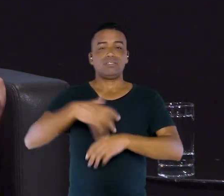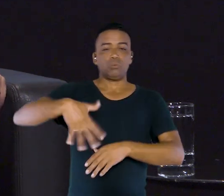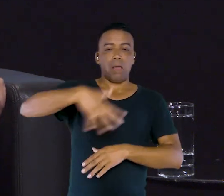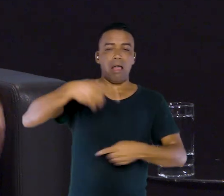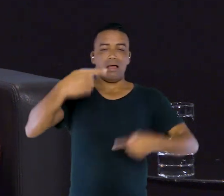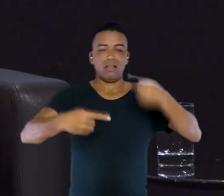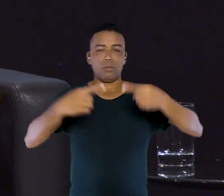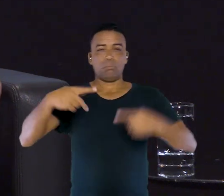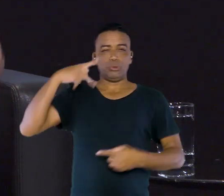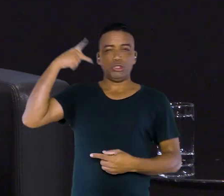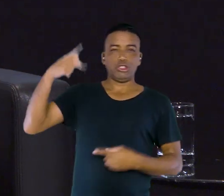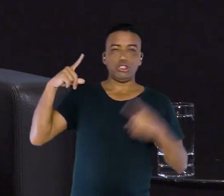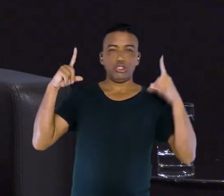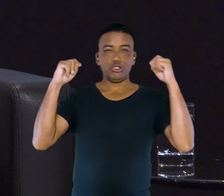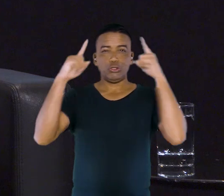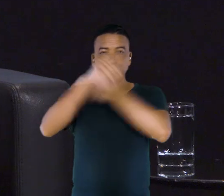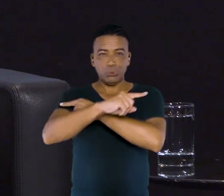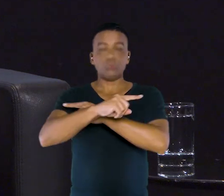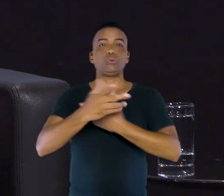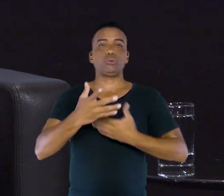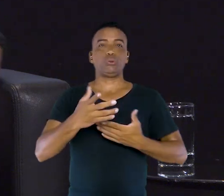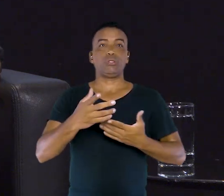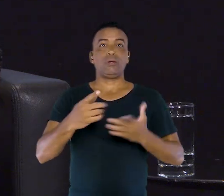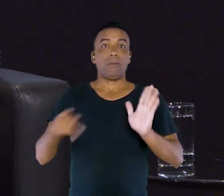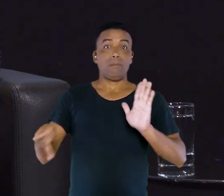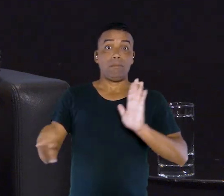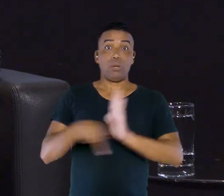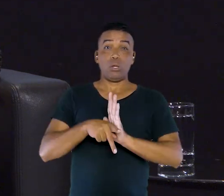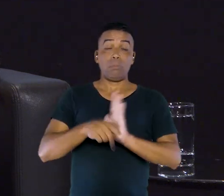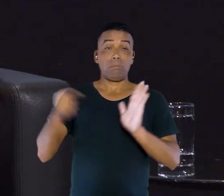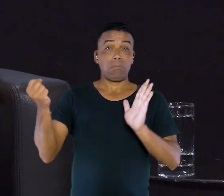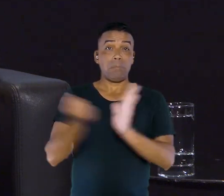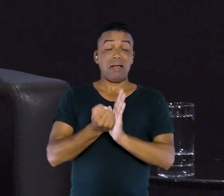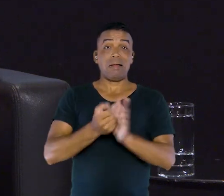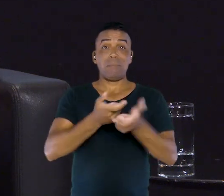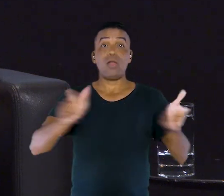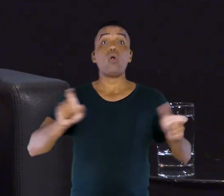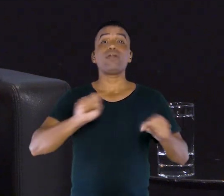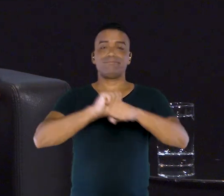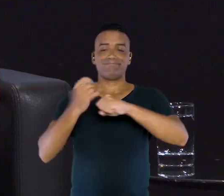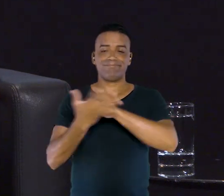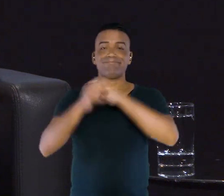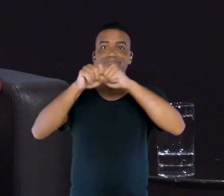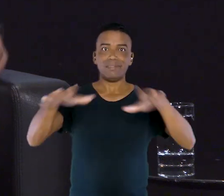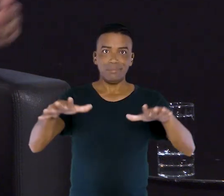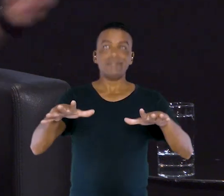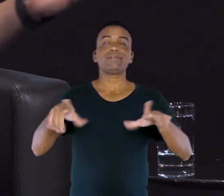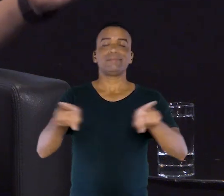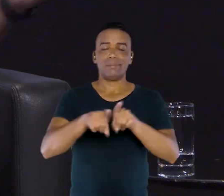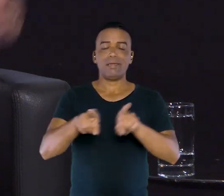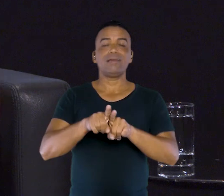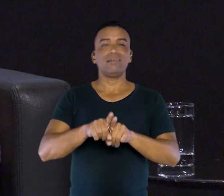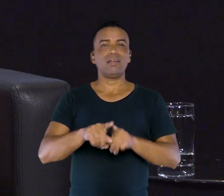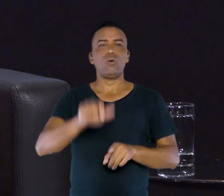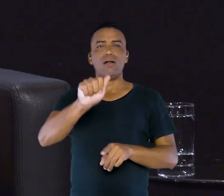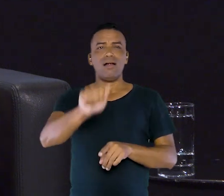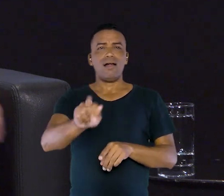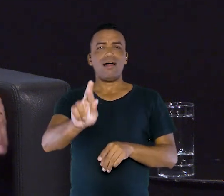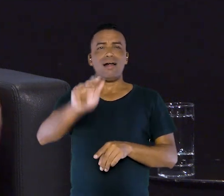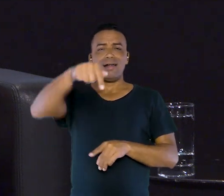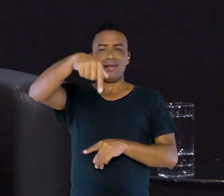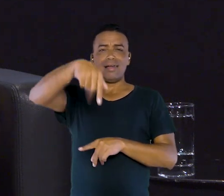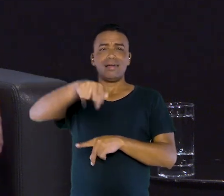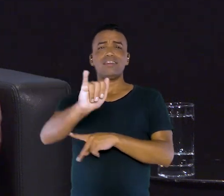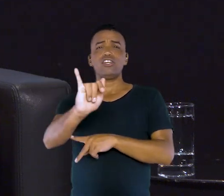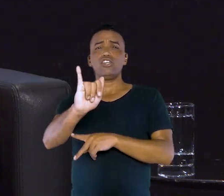situação política muito difícil, ainda acentuada pela pandemia. E chegou uma hora que eu sou um arqueólogo, trabalho há muitos anos